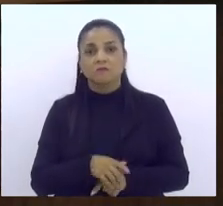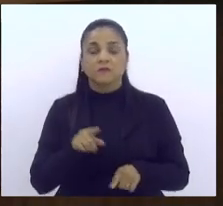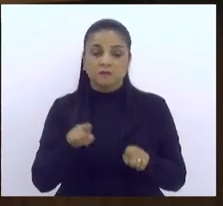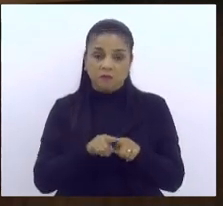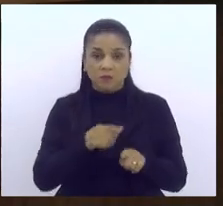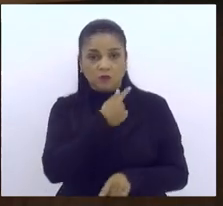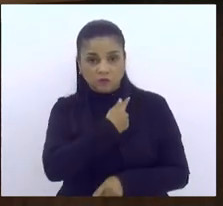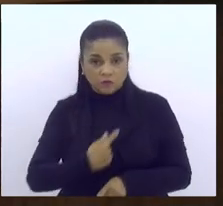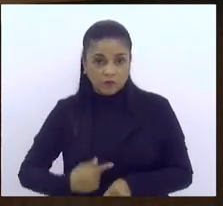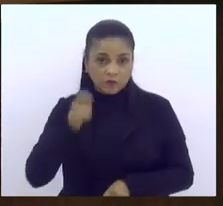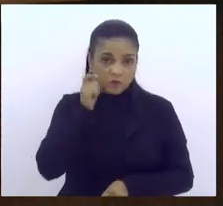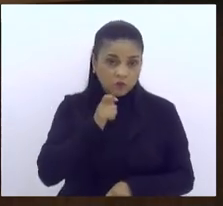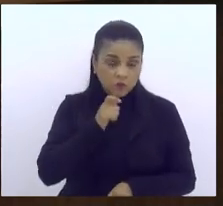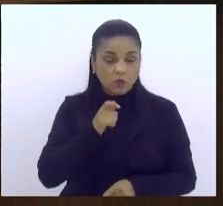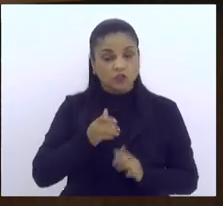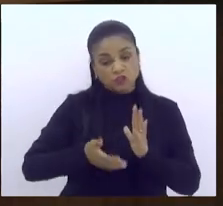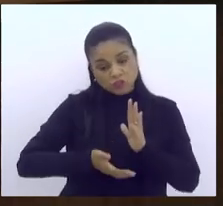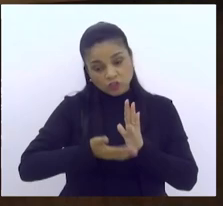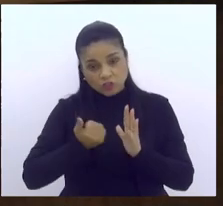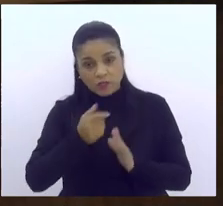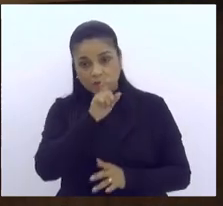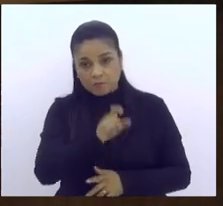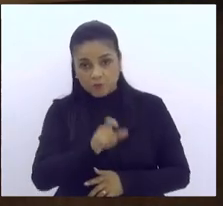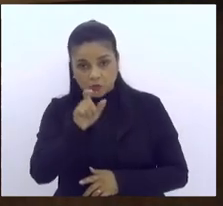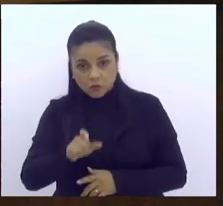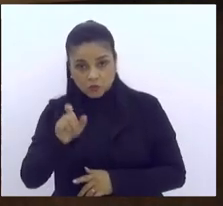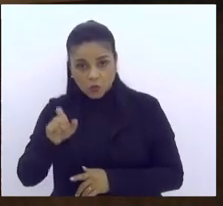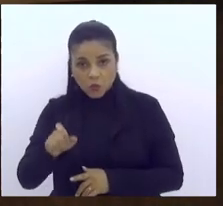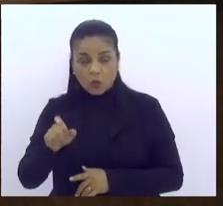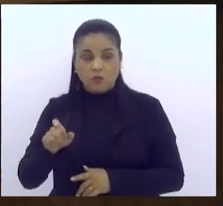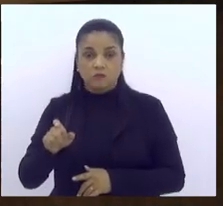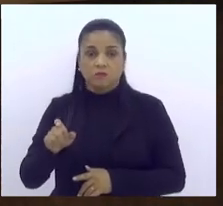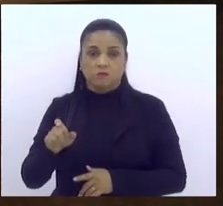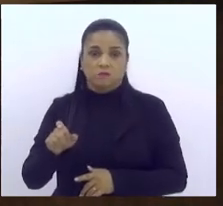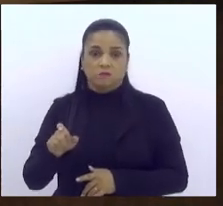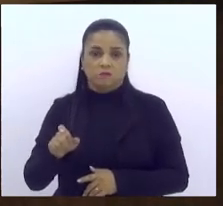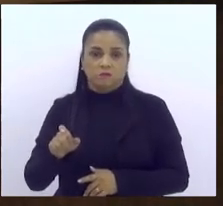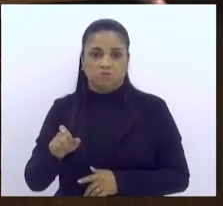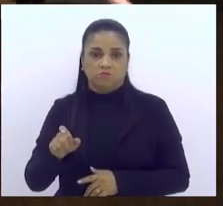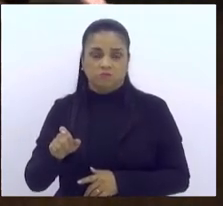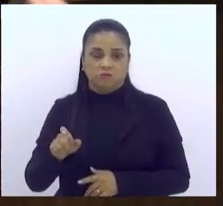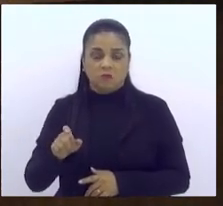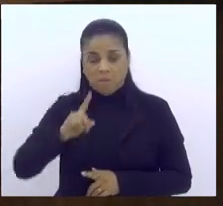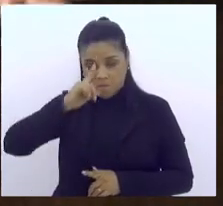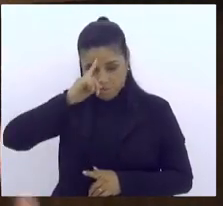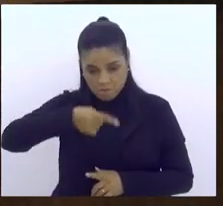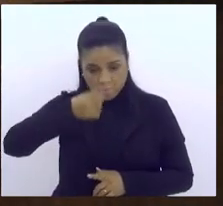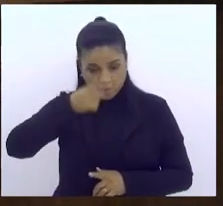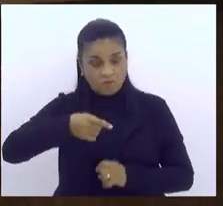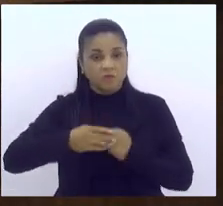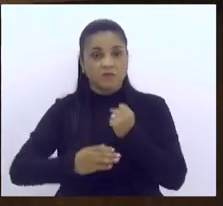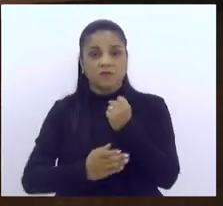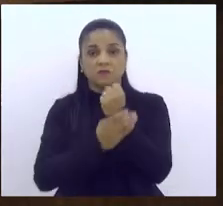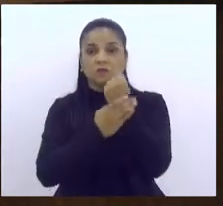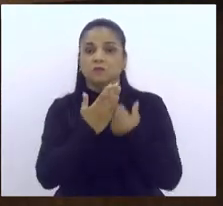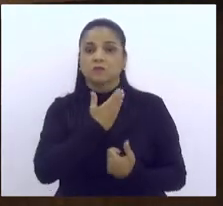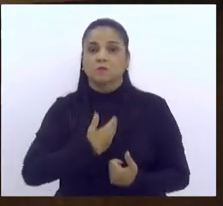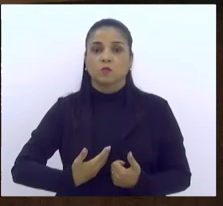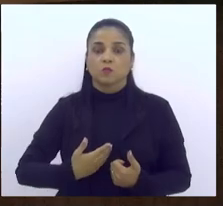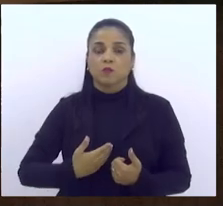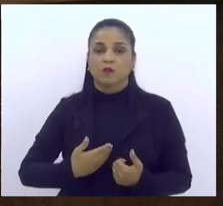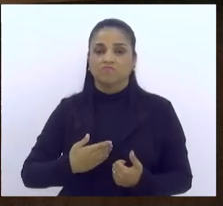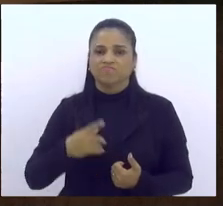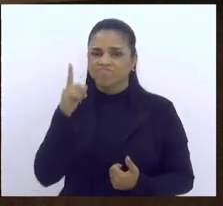Cláudio Castro remover esses que estão no entorno comandando a segurança pública de